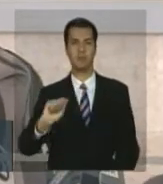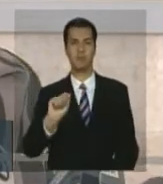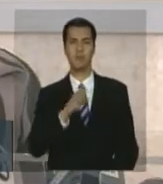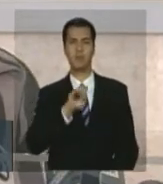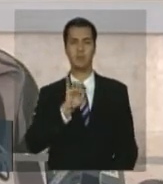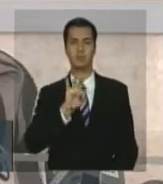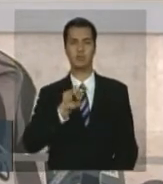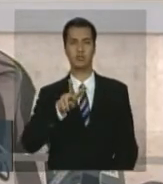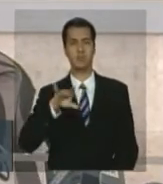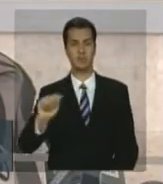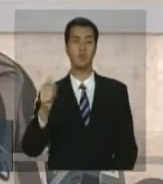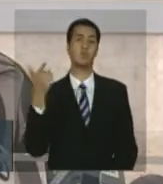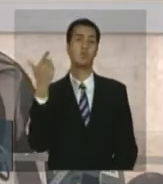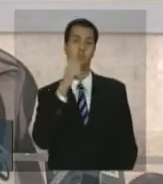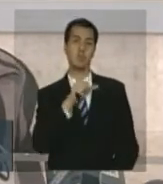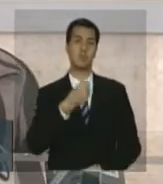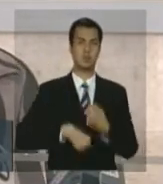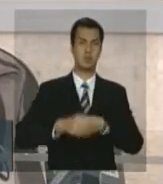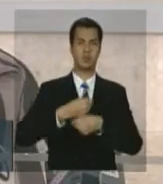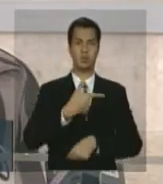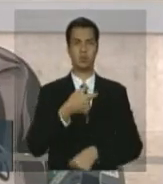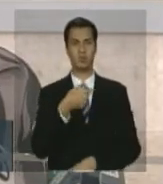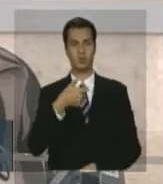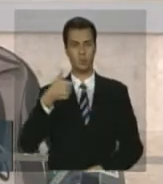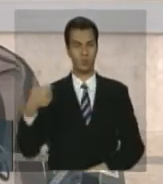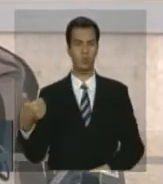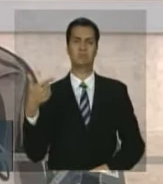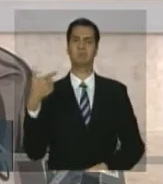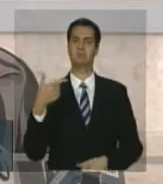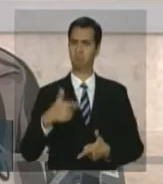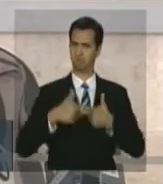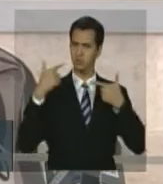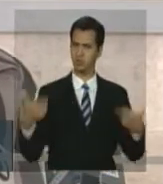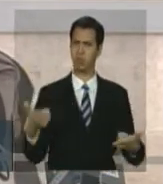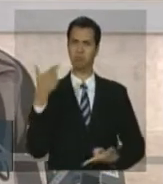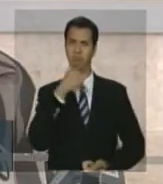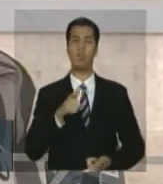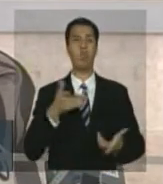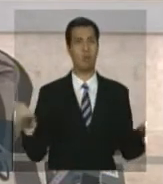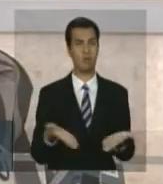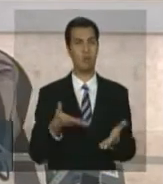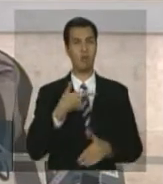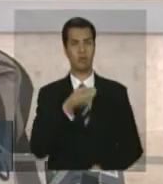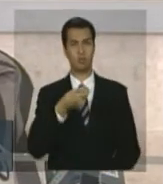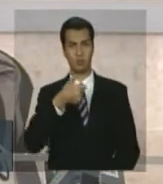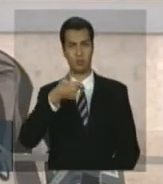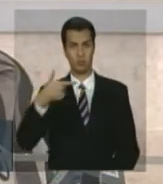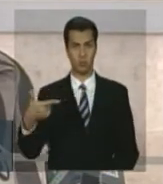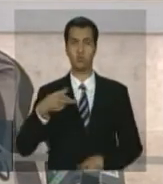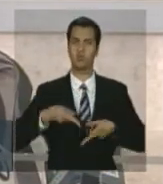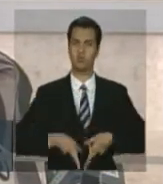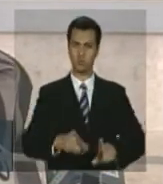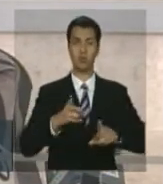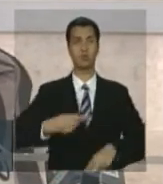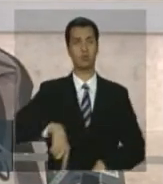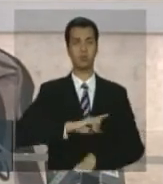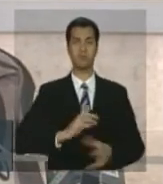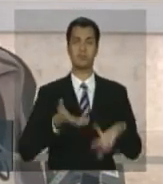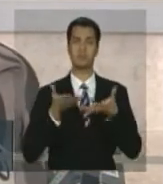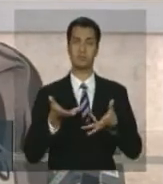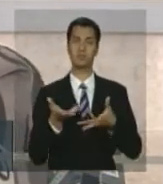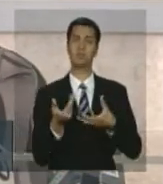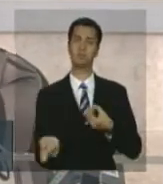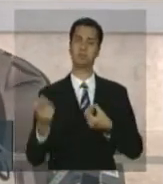atingir todas as metas em 2011, continua. Nossa perspectiva é ter 320 mil pessoas a mais este